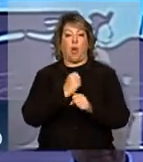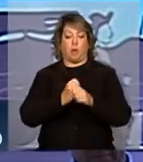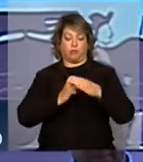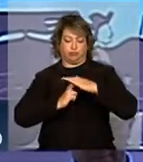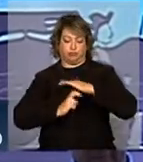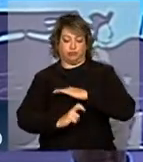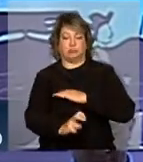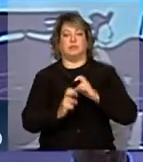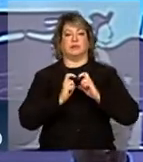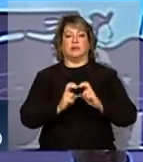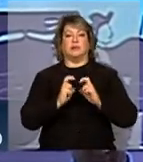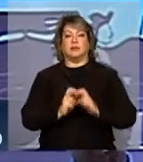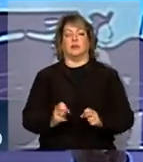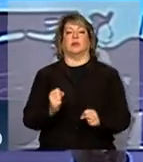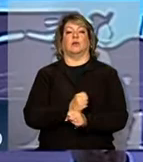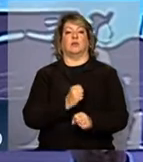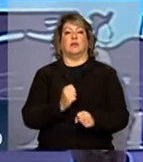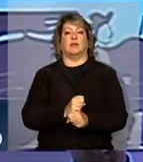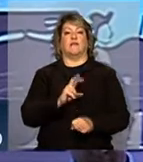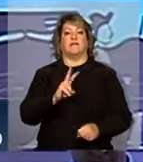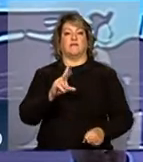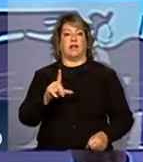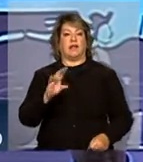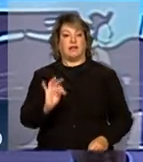que passa pela construção de VLT,